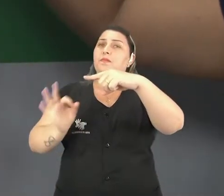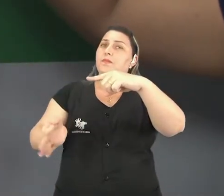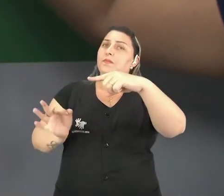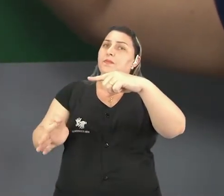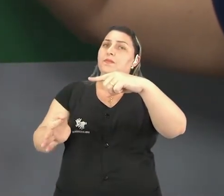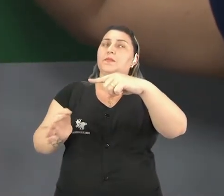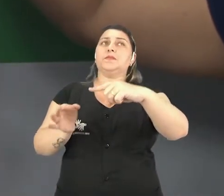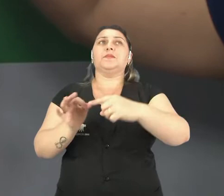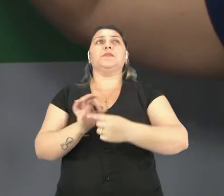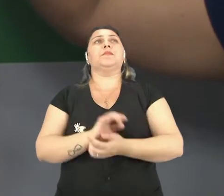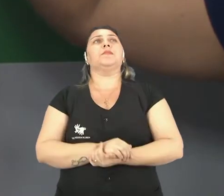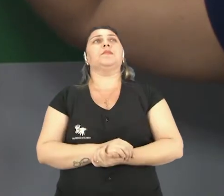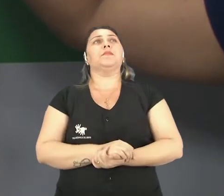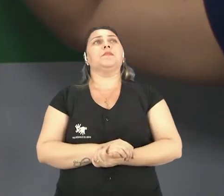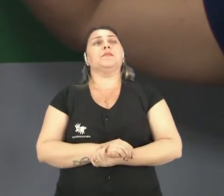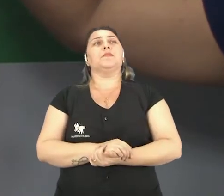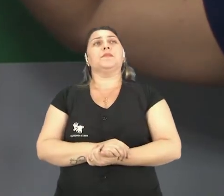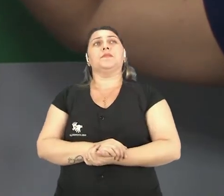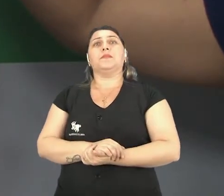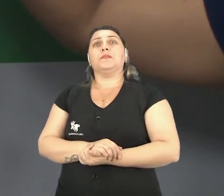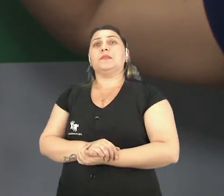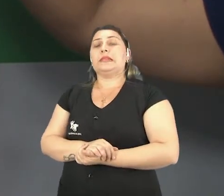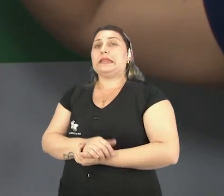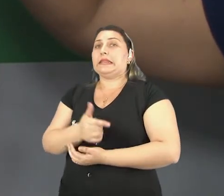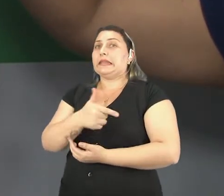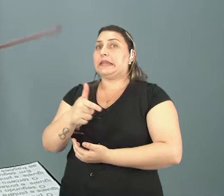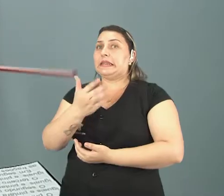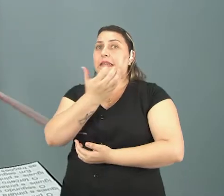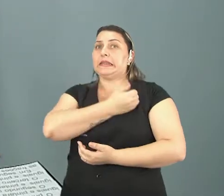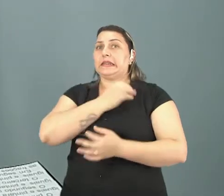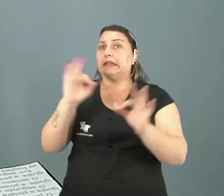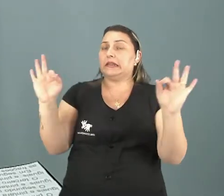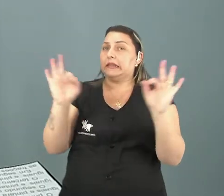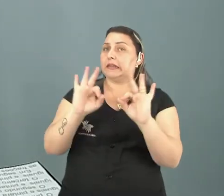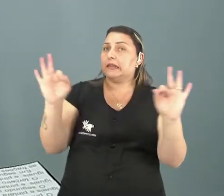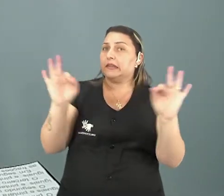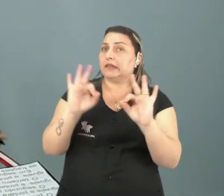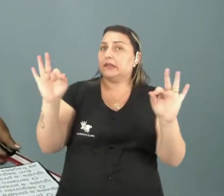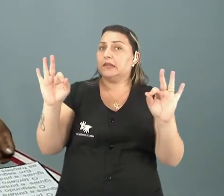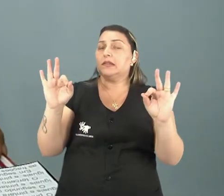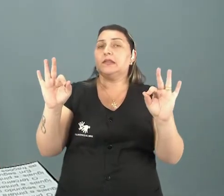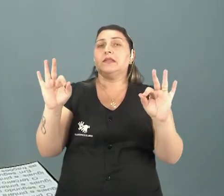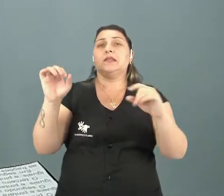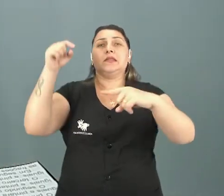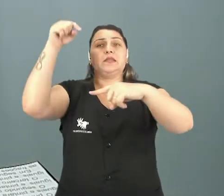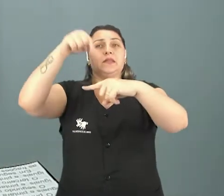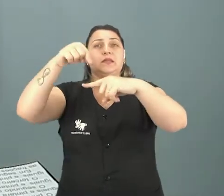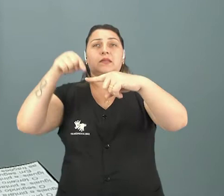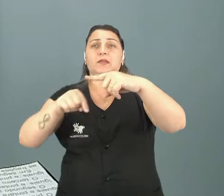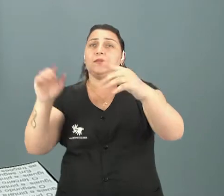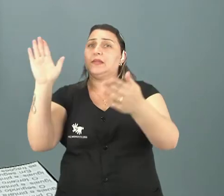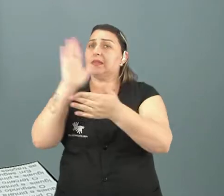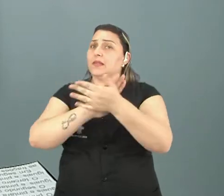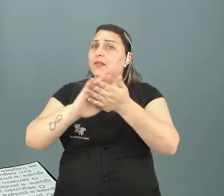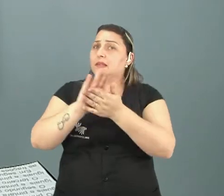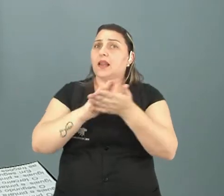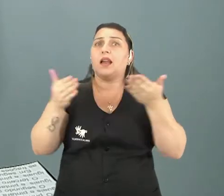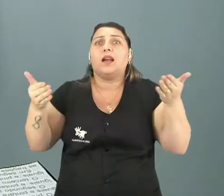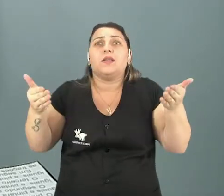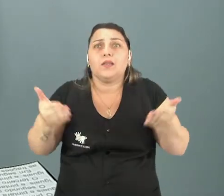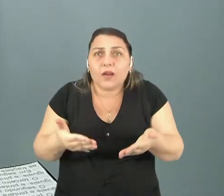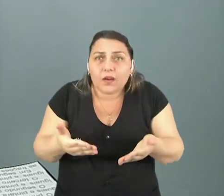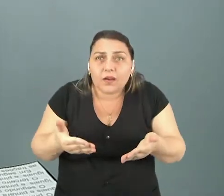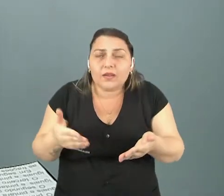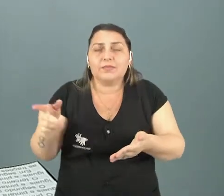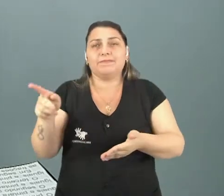Certinho? Eita, pessoal, aqui não tem número nenhum. Nem numerador, nem denominador. E agora?